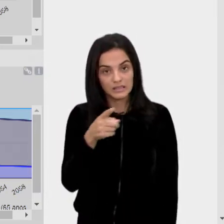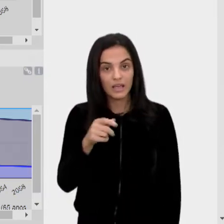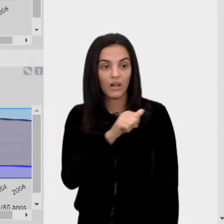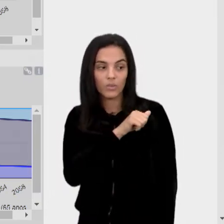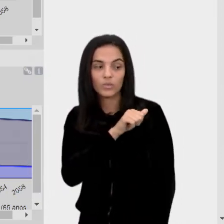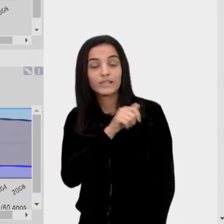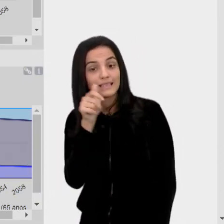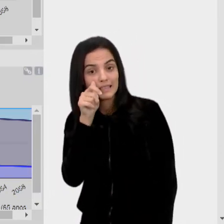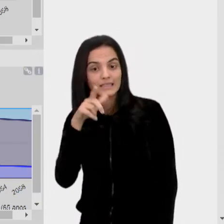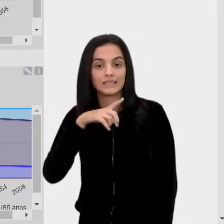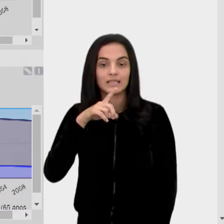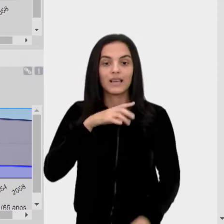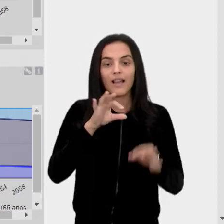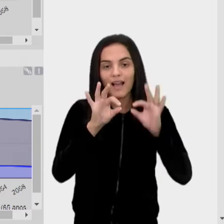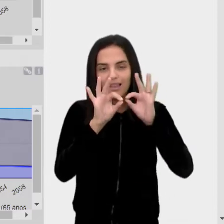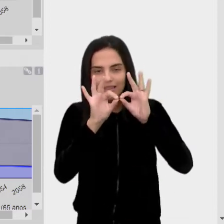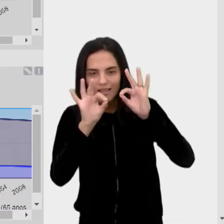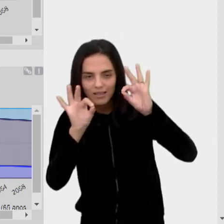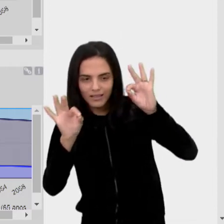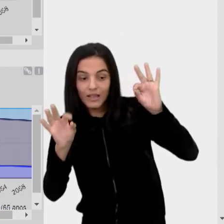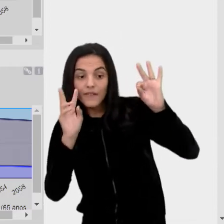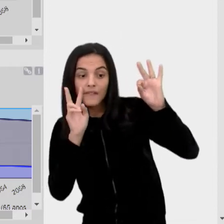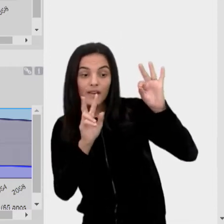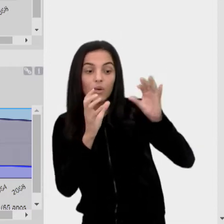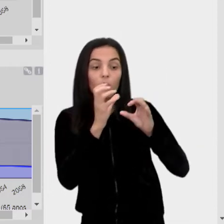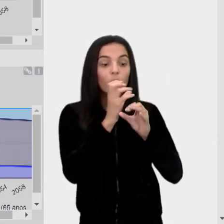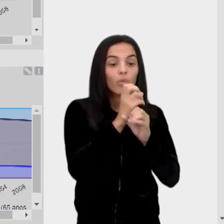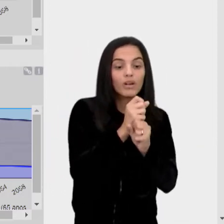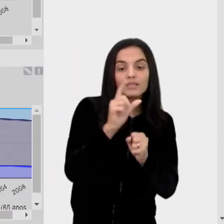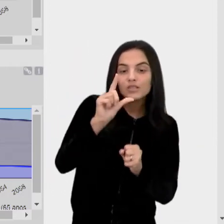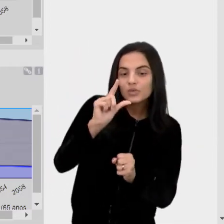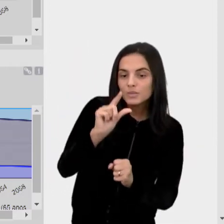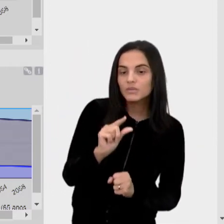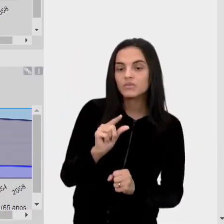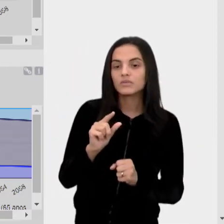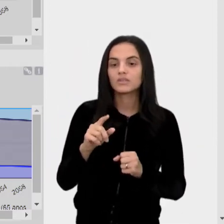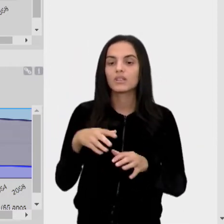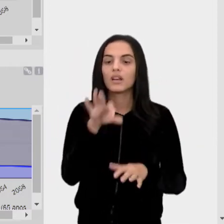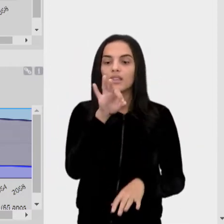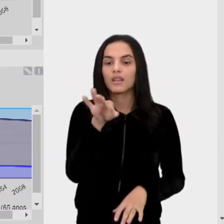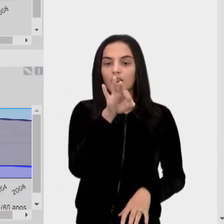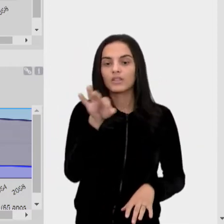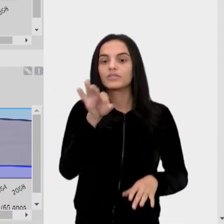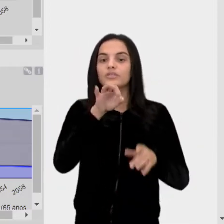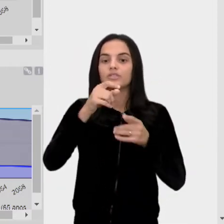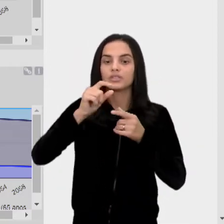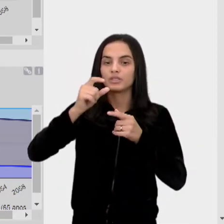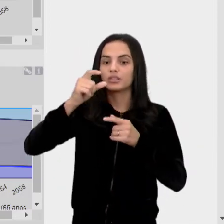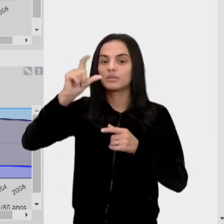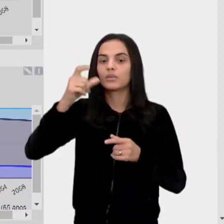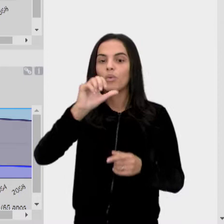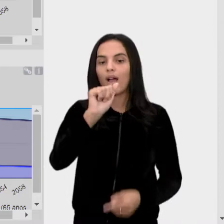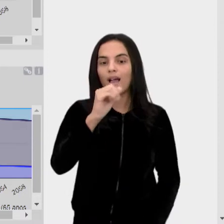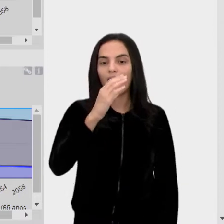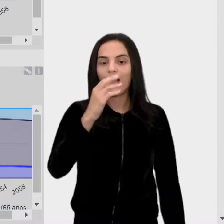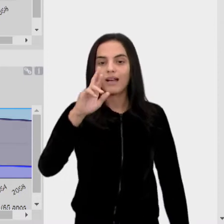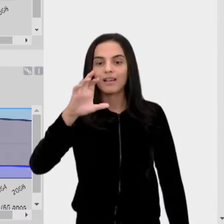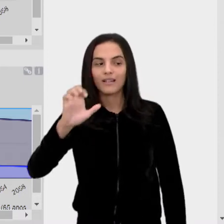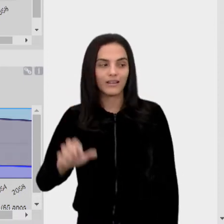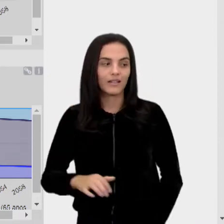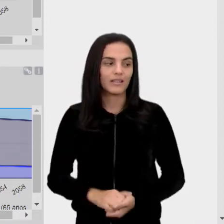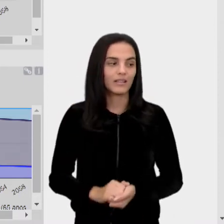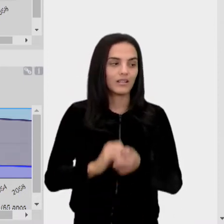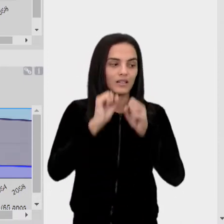passar pela linha e ver, né, o quanto está diminuindo, né, a taxa de crescimento do Acre, ó. Ele está chegando